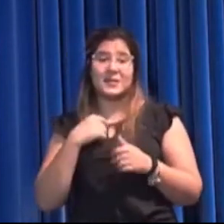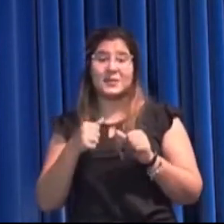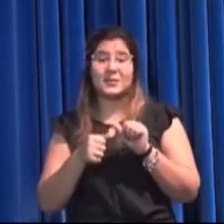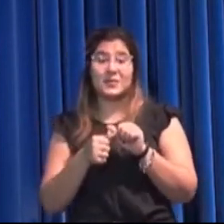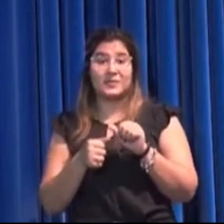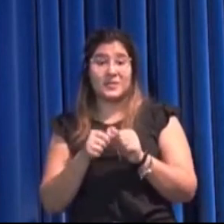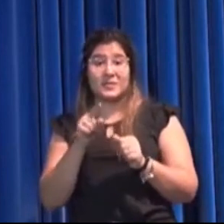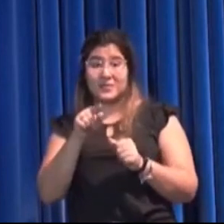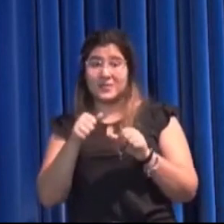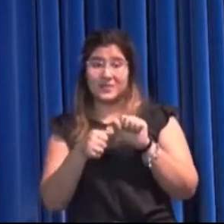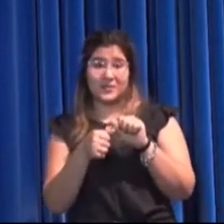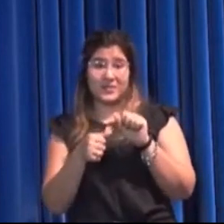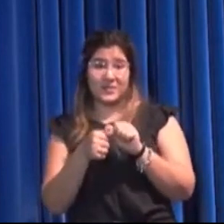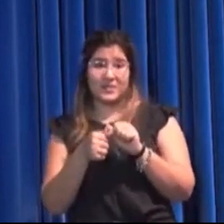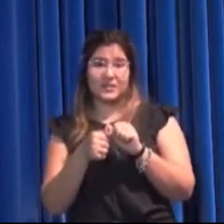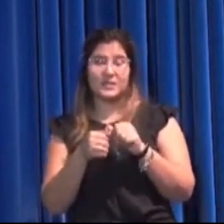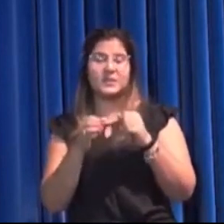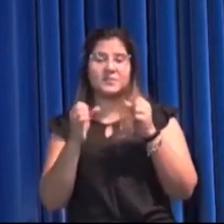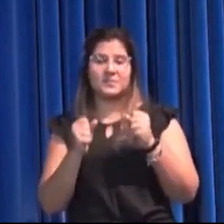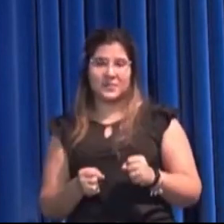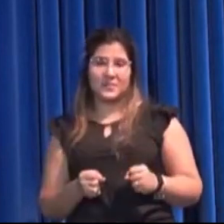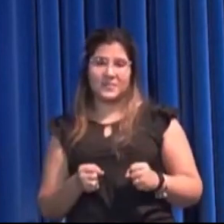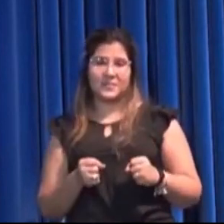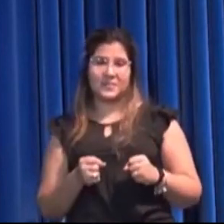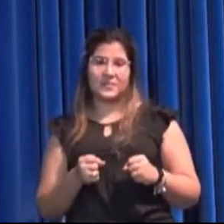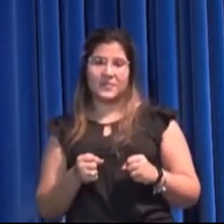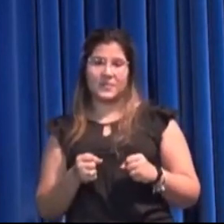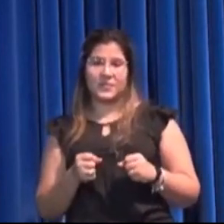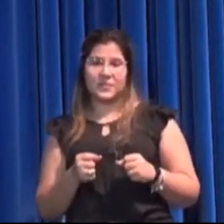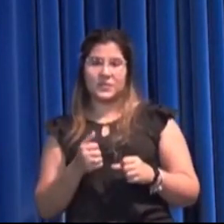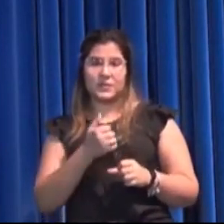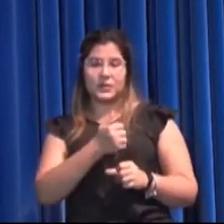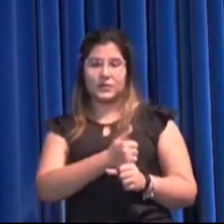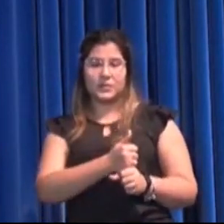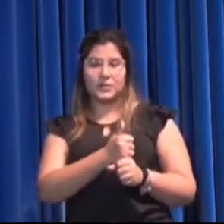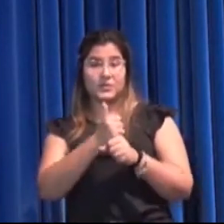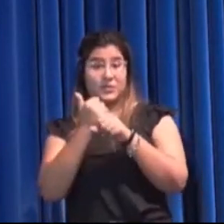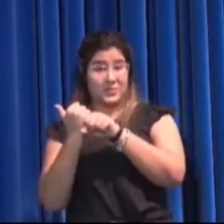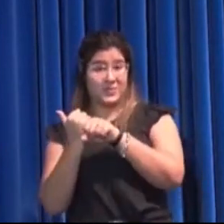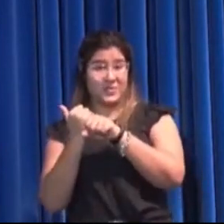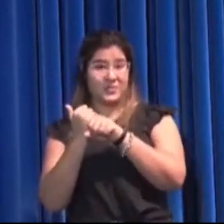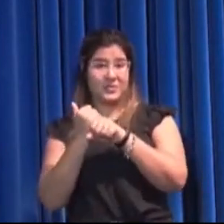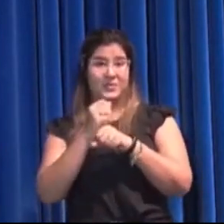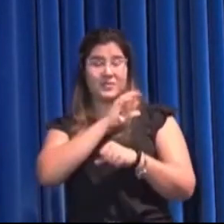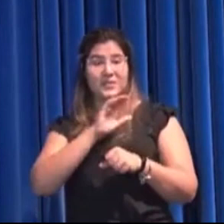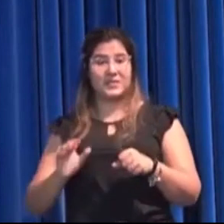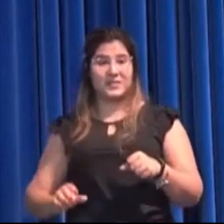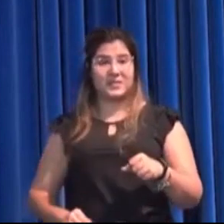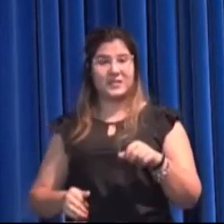meu irmão, faça, que possa substituir aquilo que Cristo já fez.